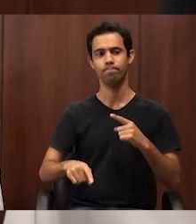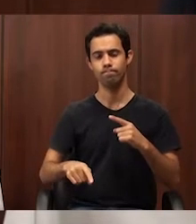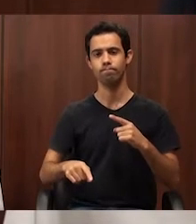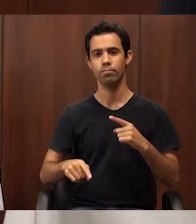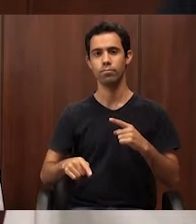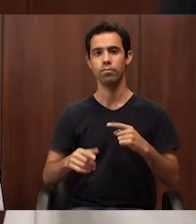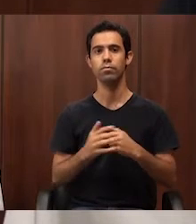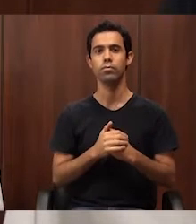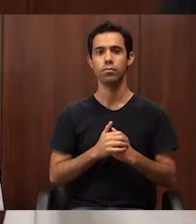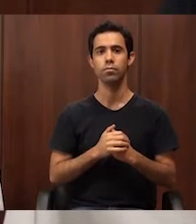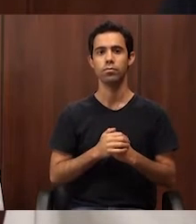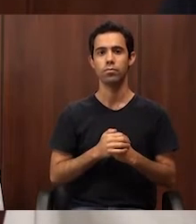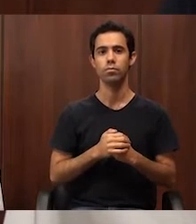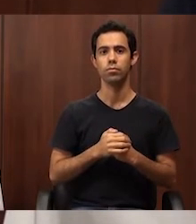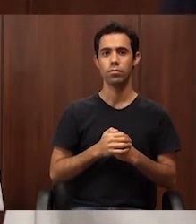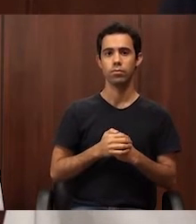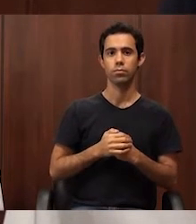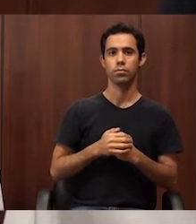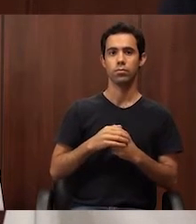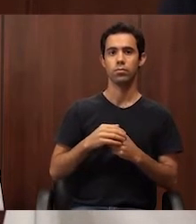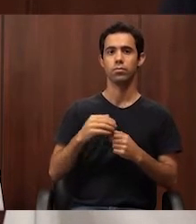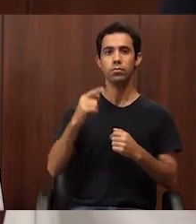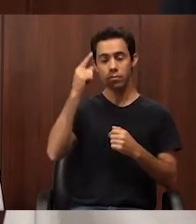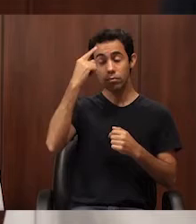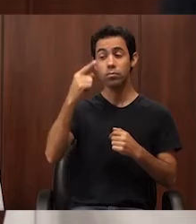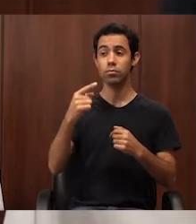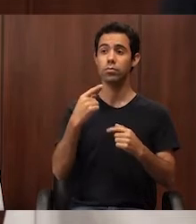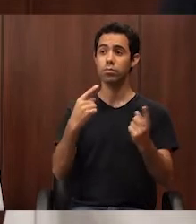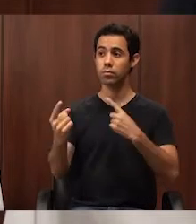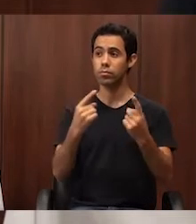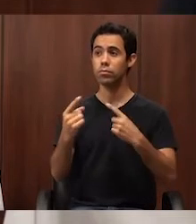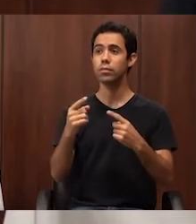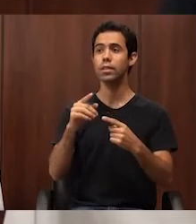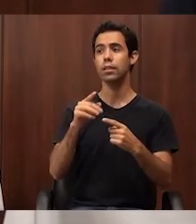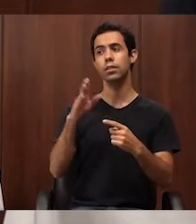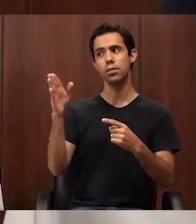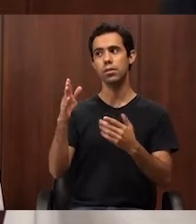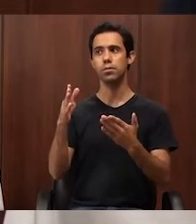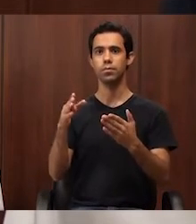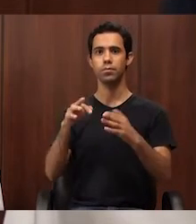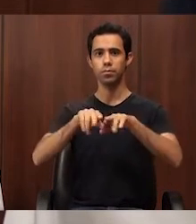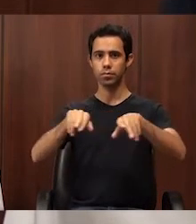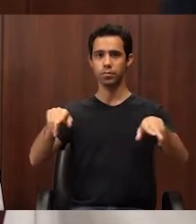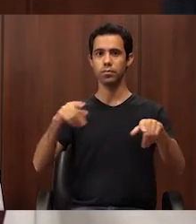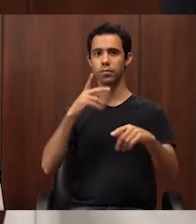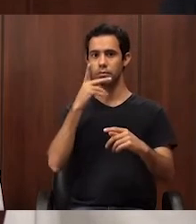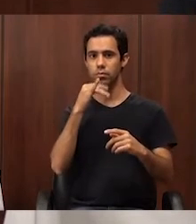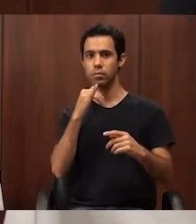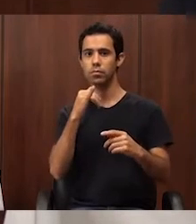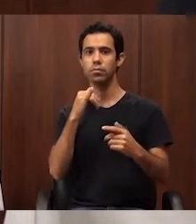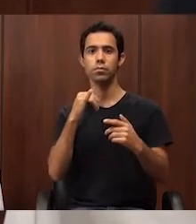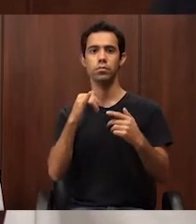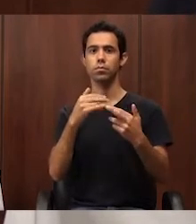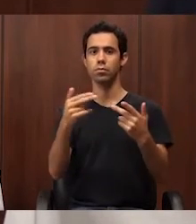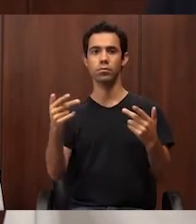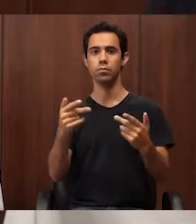um caminho para superar essa distância entre o cidadão e o Estado fosse uma maior participação dos pais institucionalmente